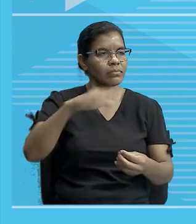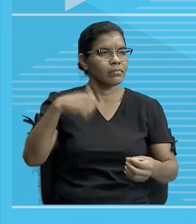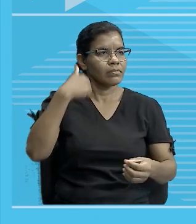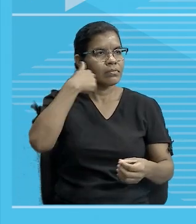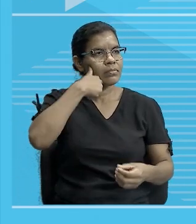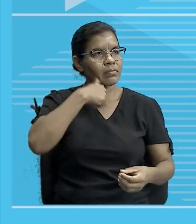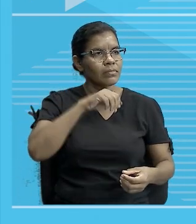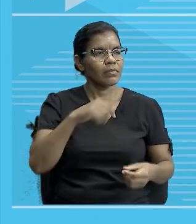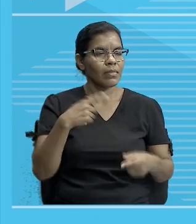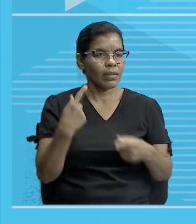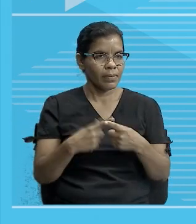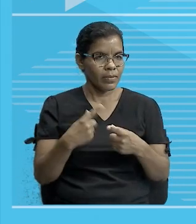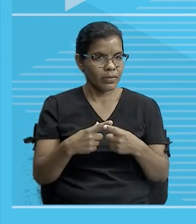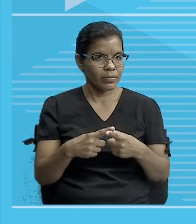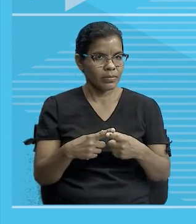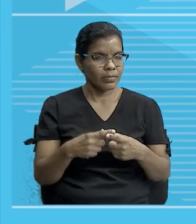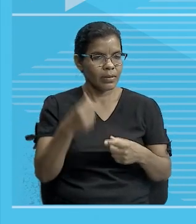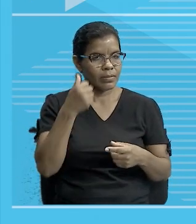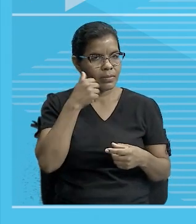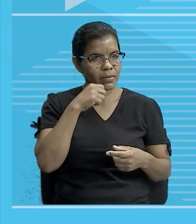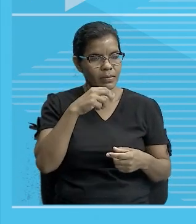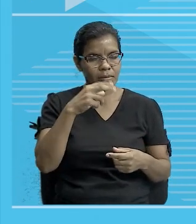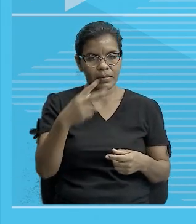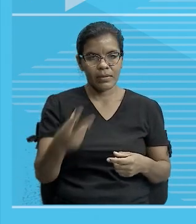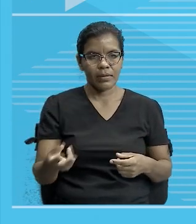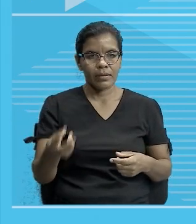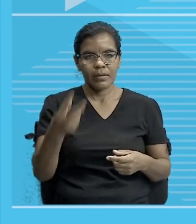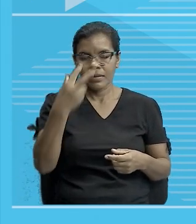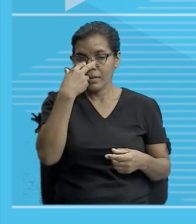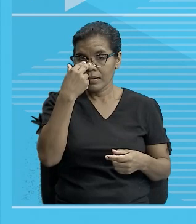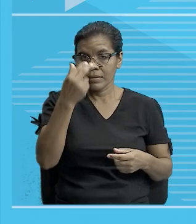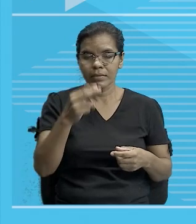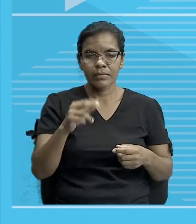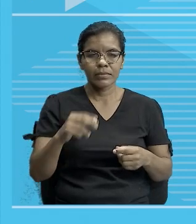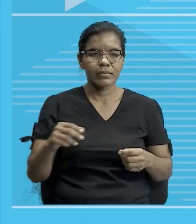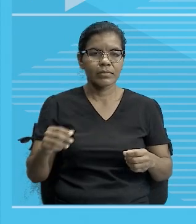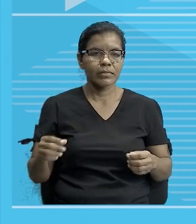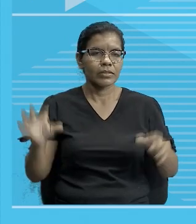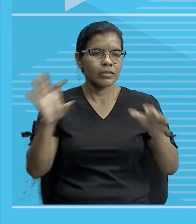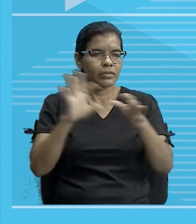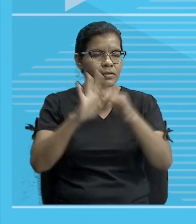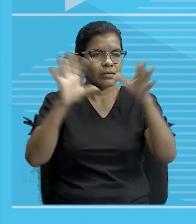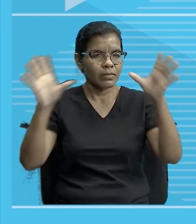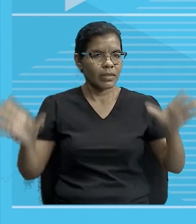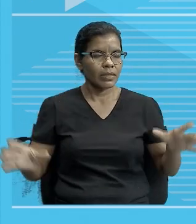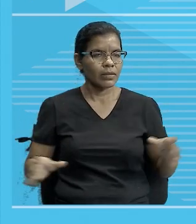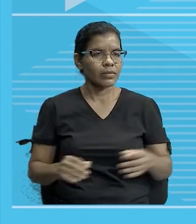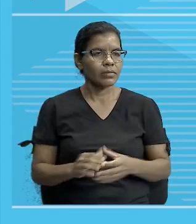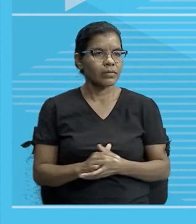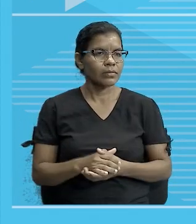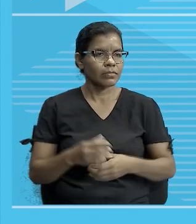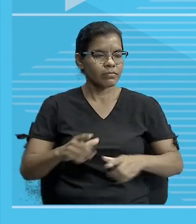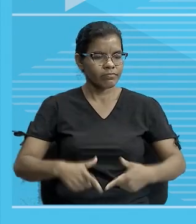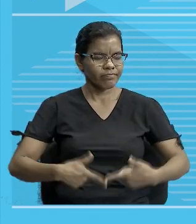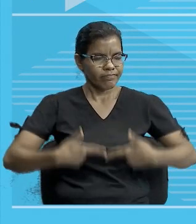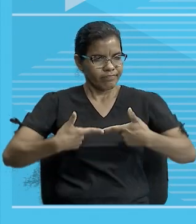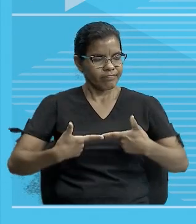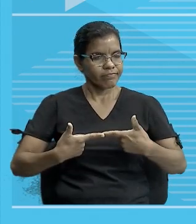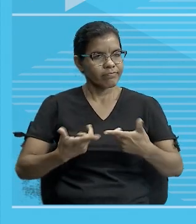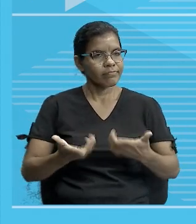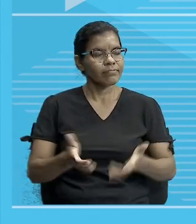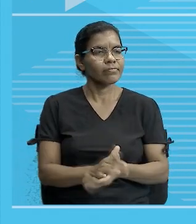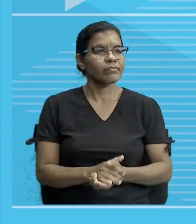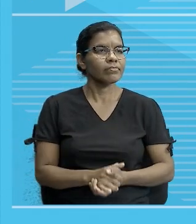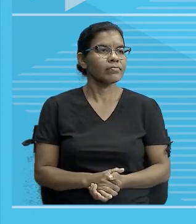a mulher passa a ser um sinônimo de república, de liberdade, de luta por